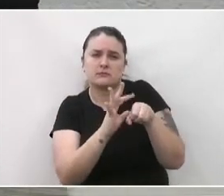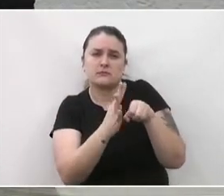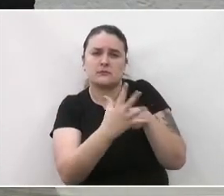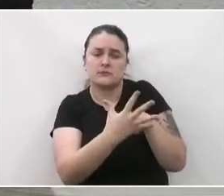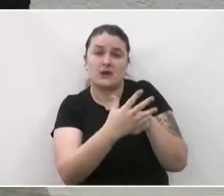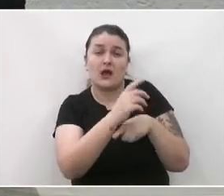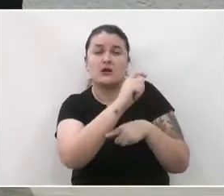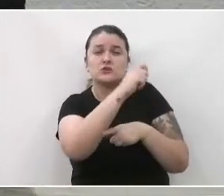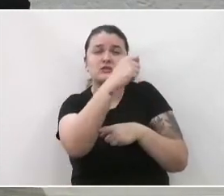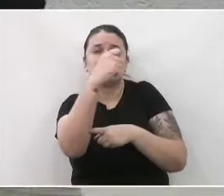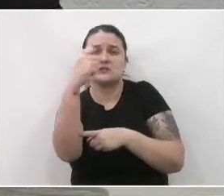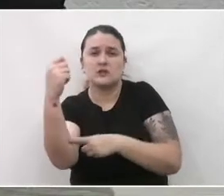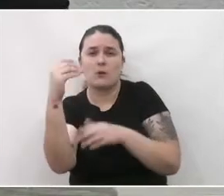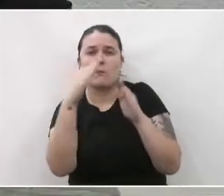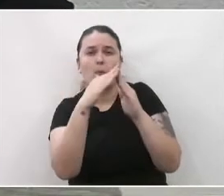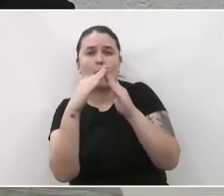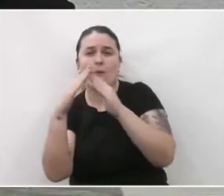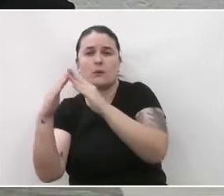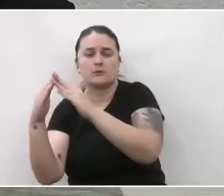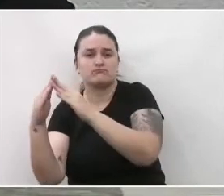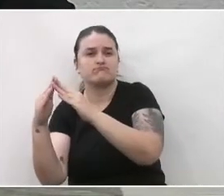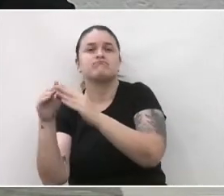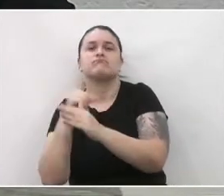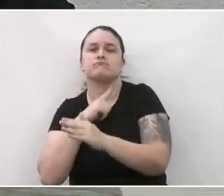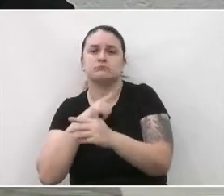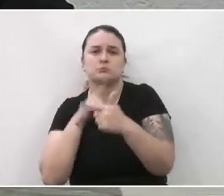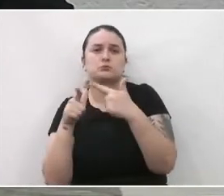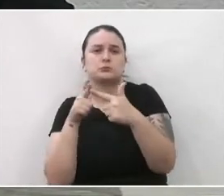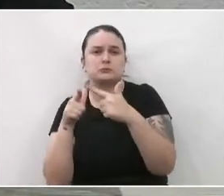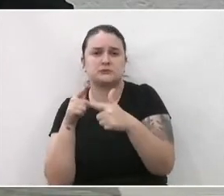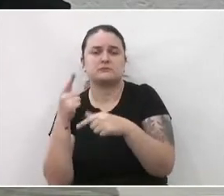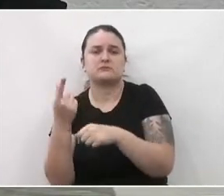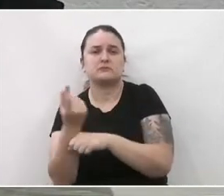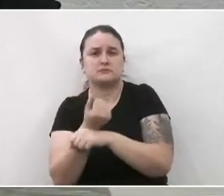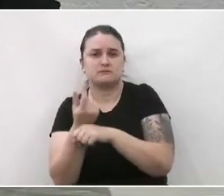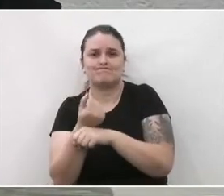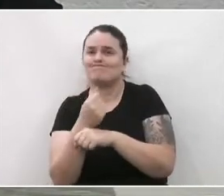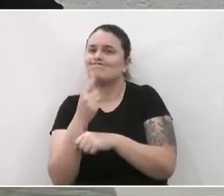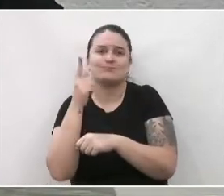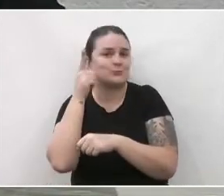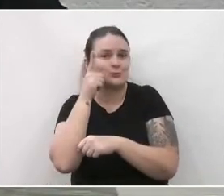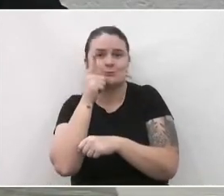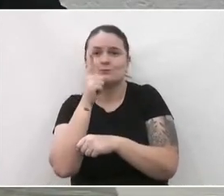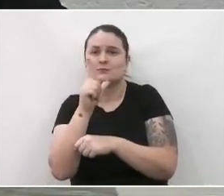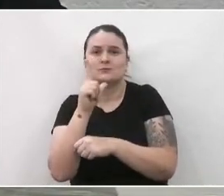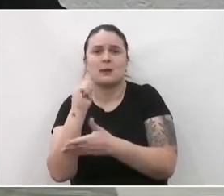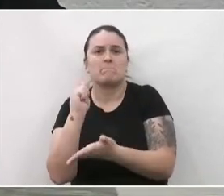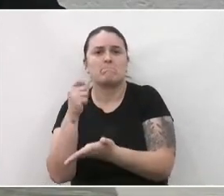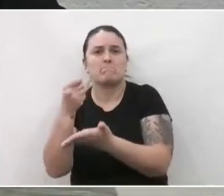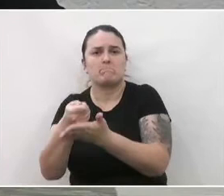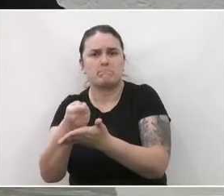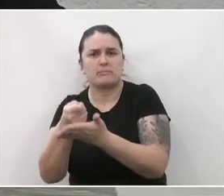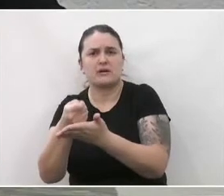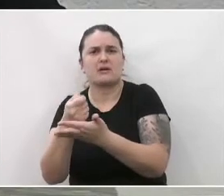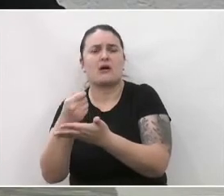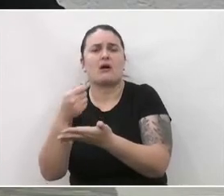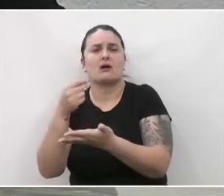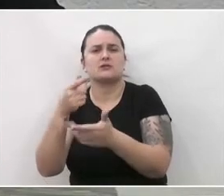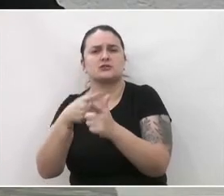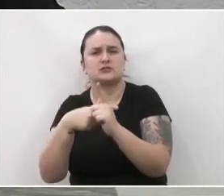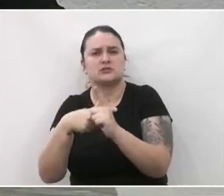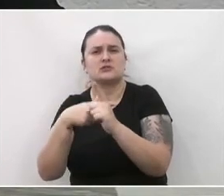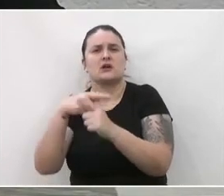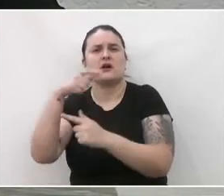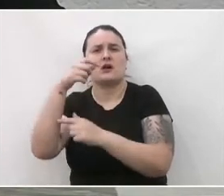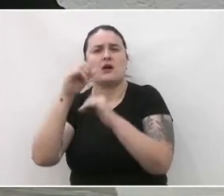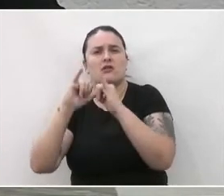associações de moradores estão passando por dificuldades financeiras, não conseguindo nem ao mesmo honrar compromissos básicos, como o